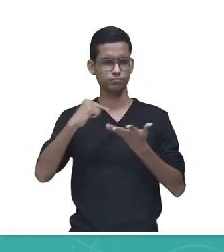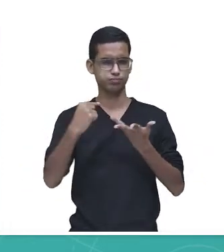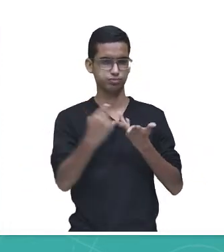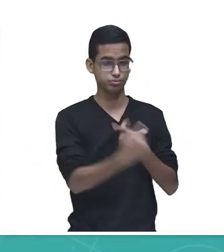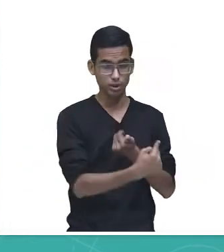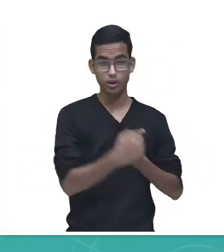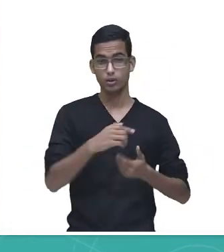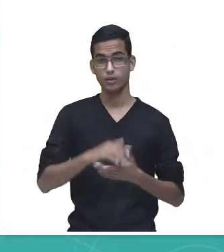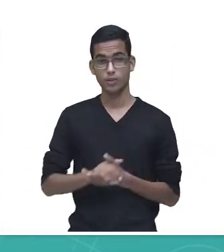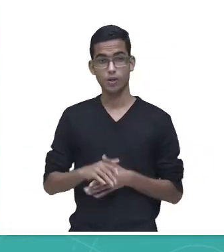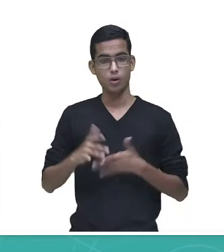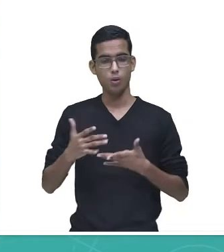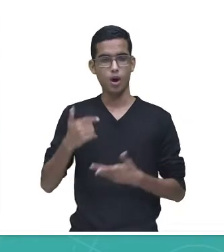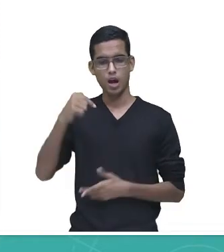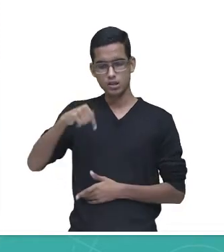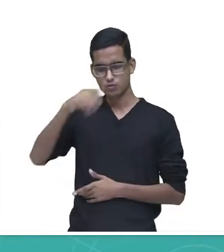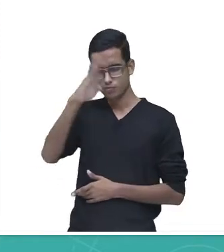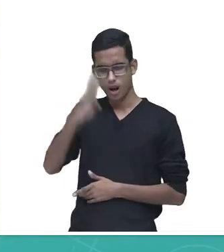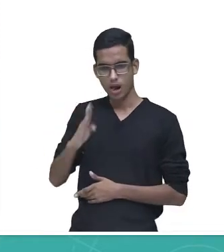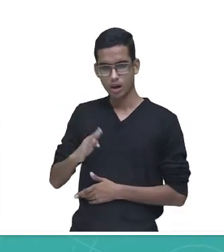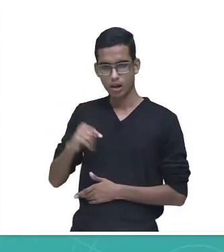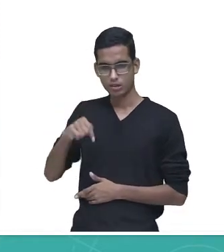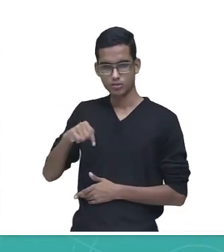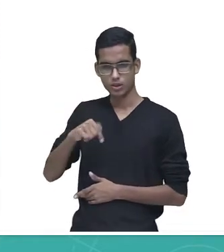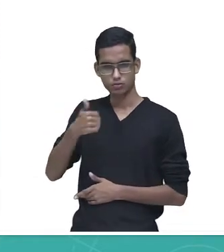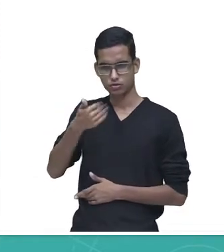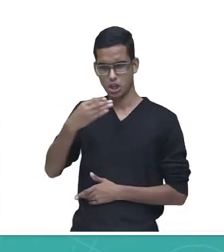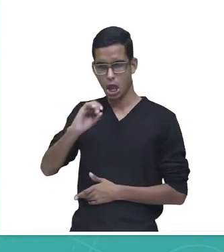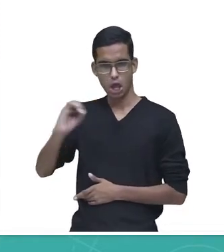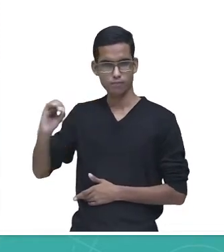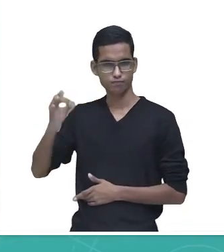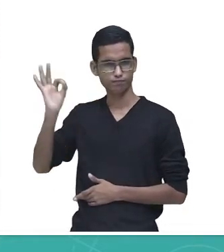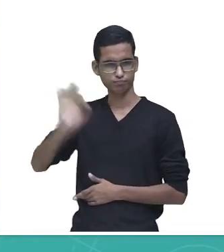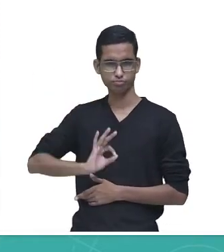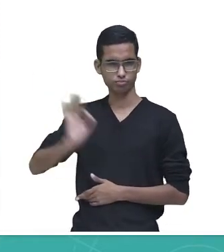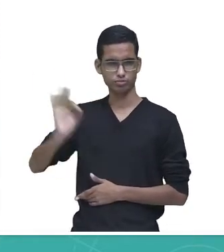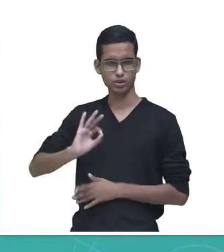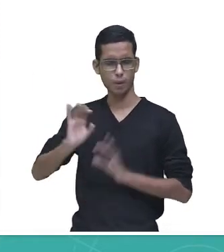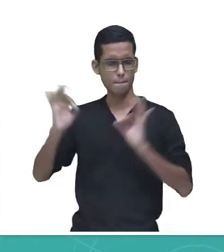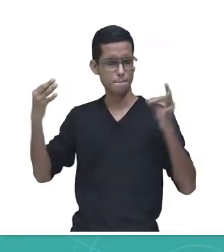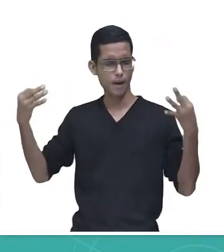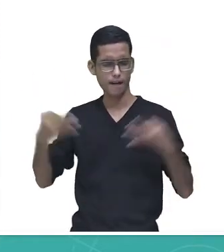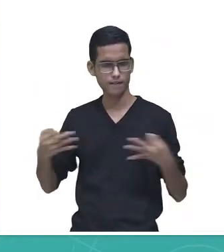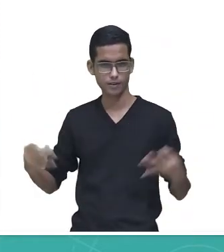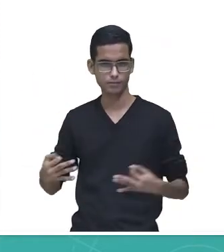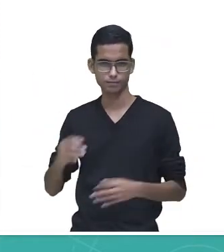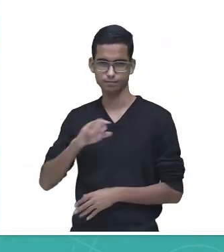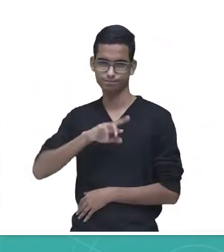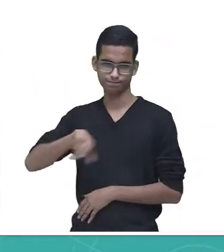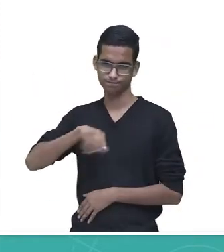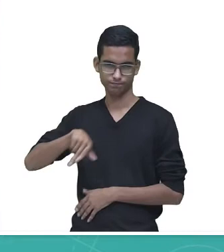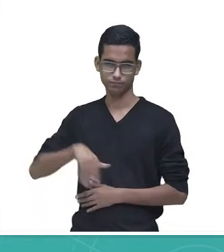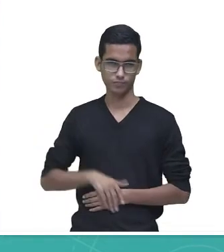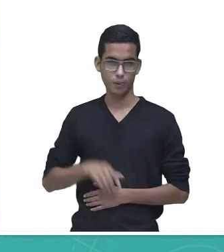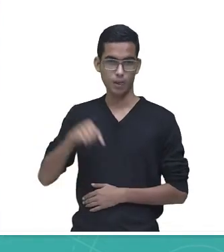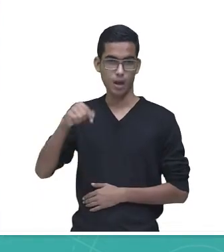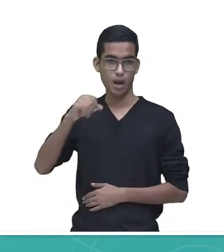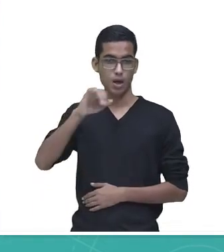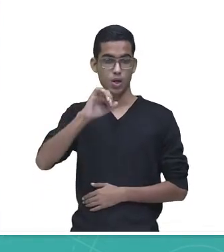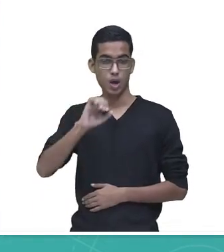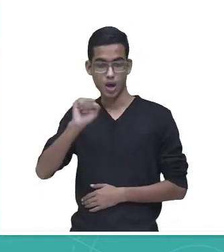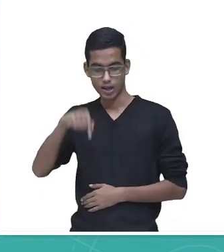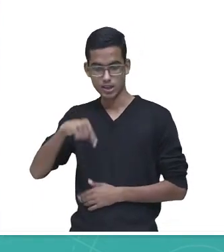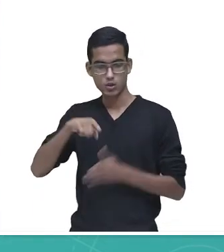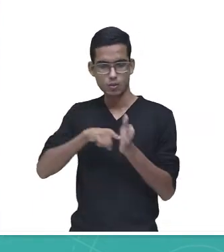nosso caso aqui do Brasil, nós estamos 100%, não. Né? Os dados estatísticos do IBGE mostram que